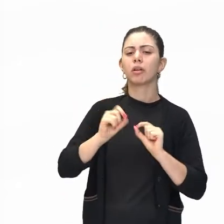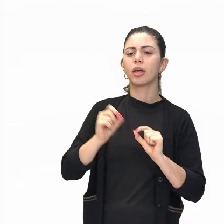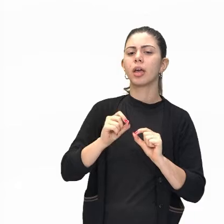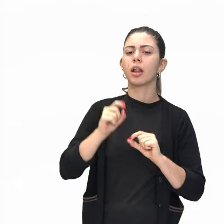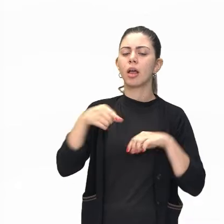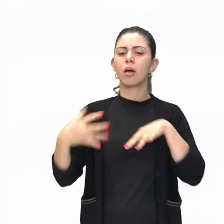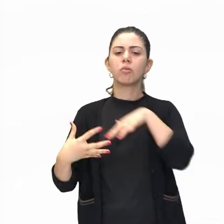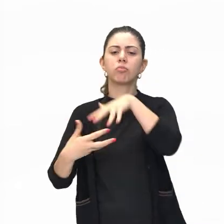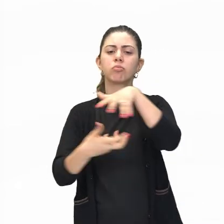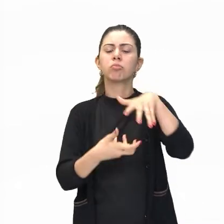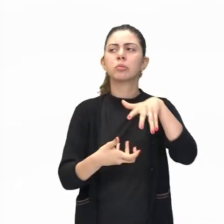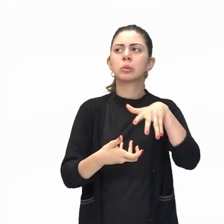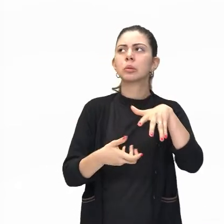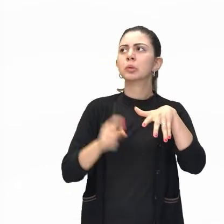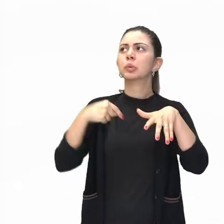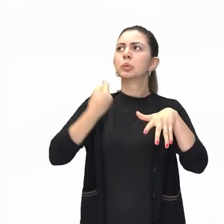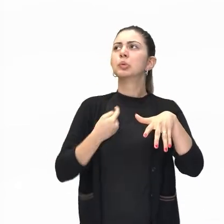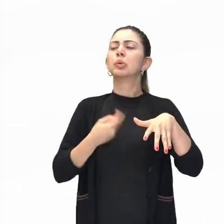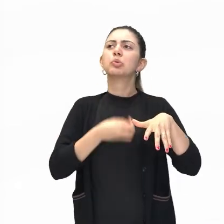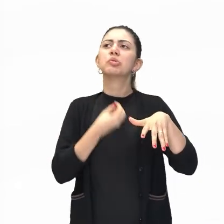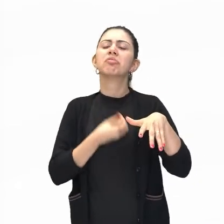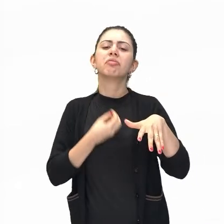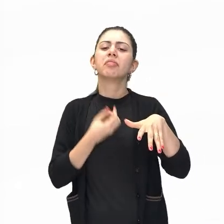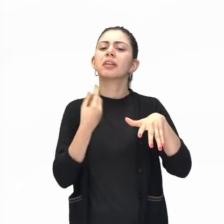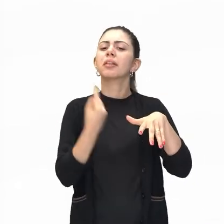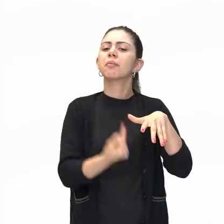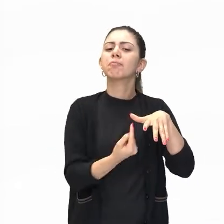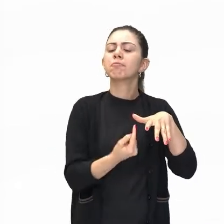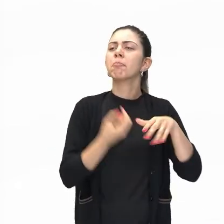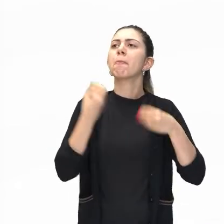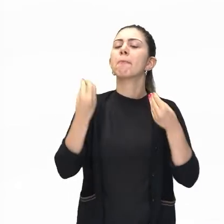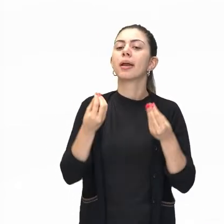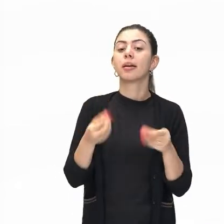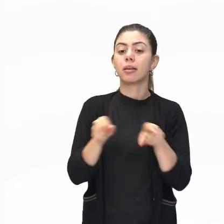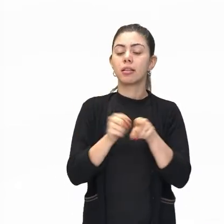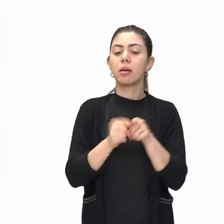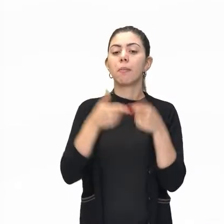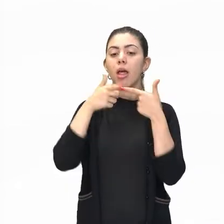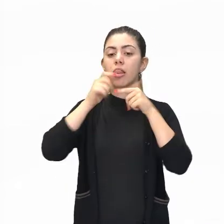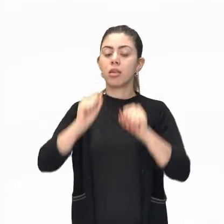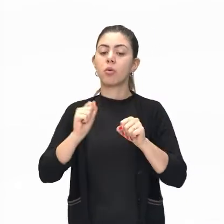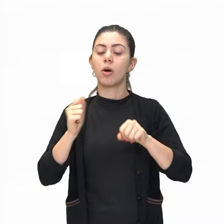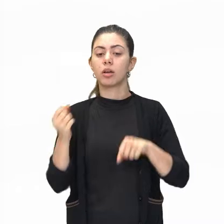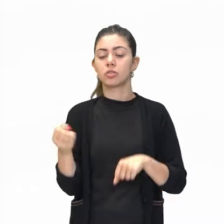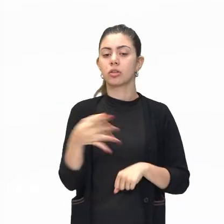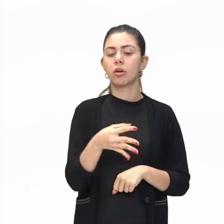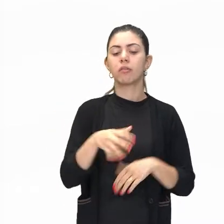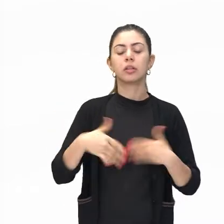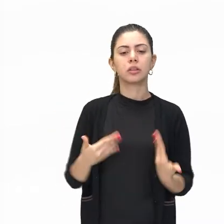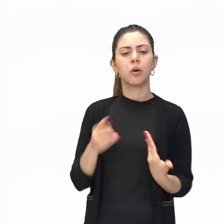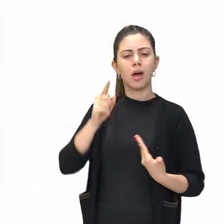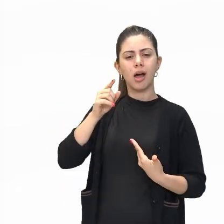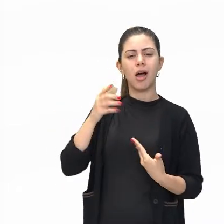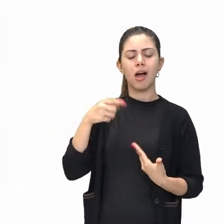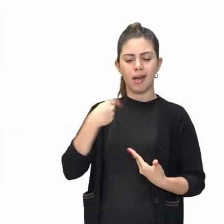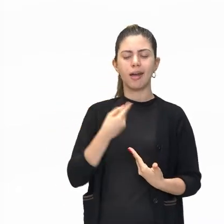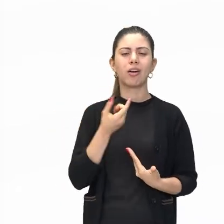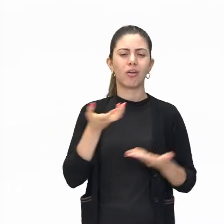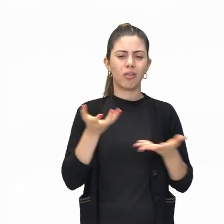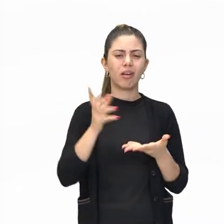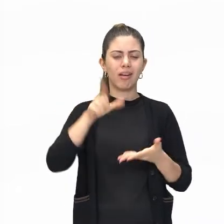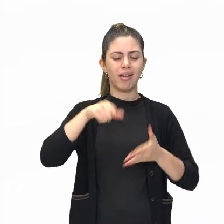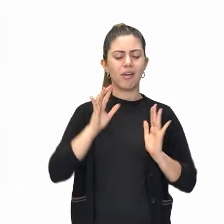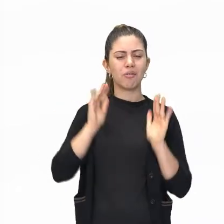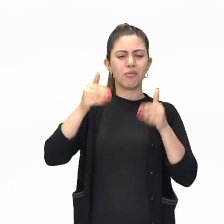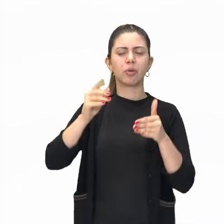o sentido de estar no mundo e renovação da linguagem. Então, agora eles vão focar nesse sentido ali. O que a gente